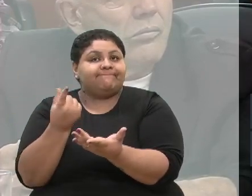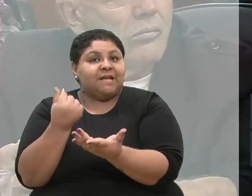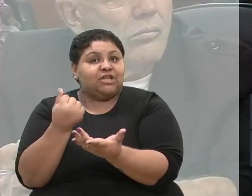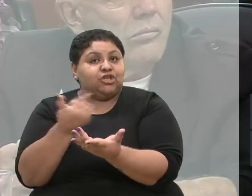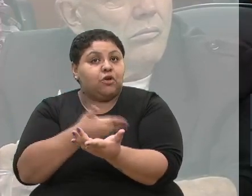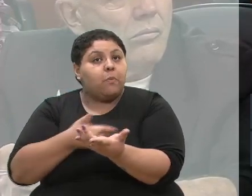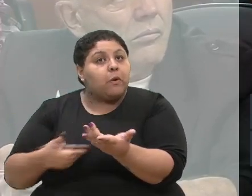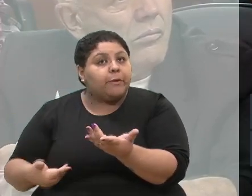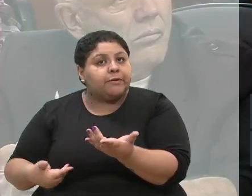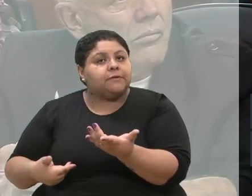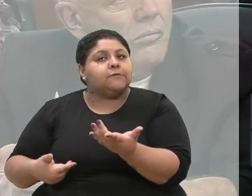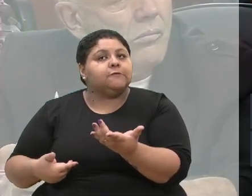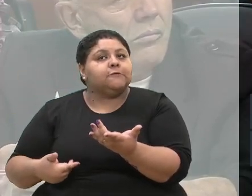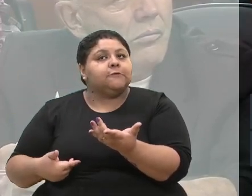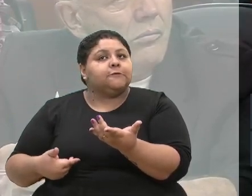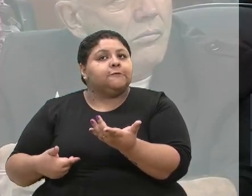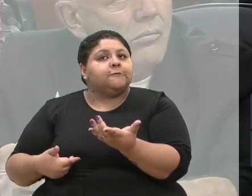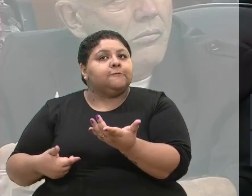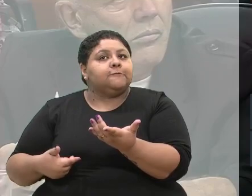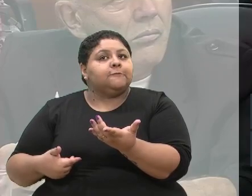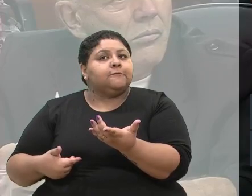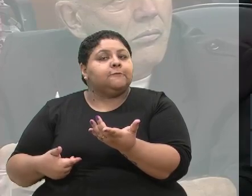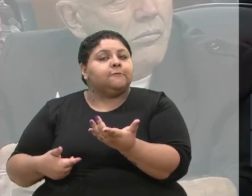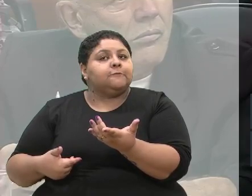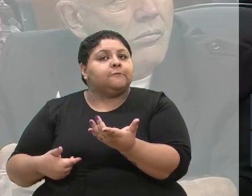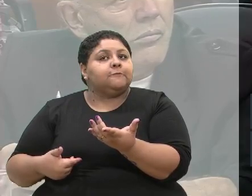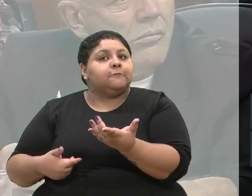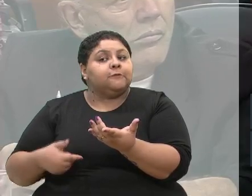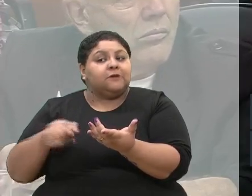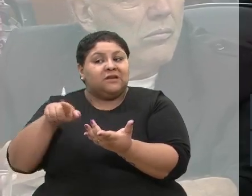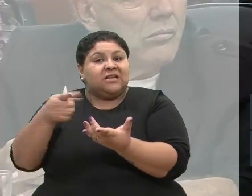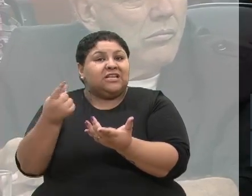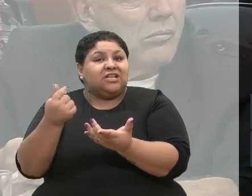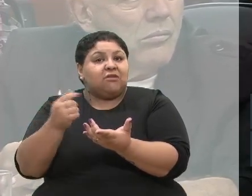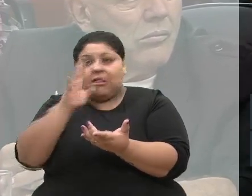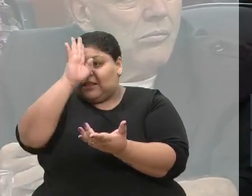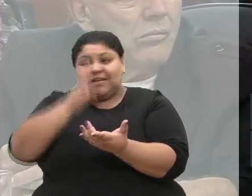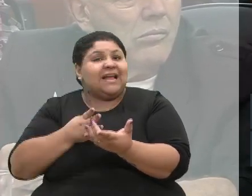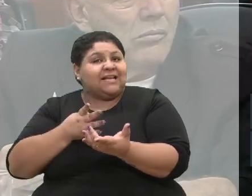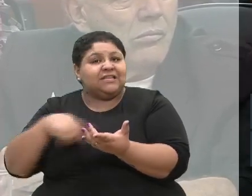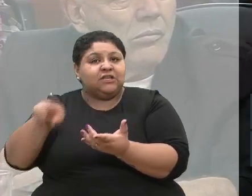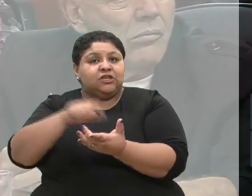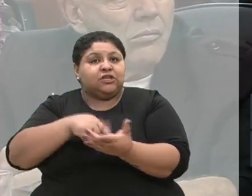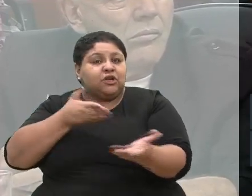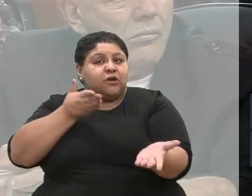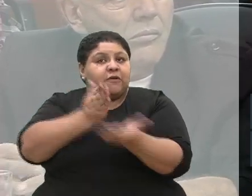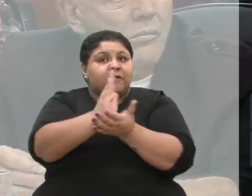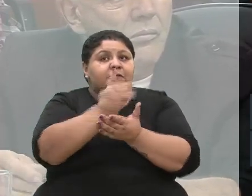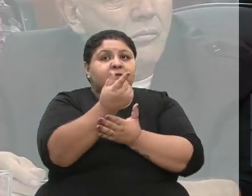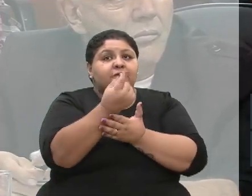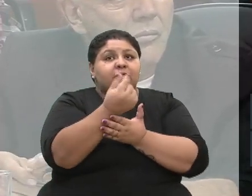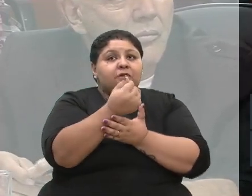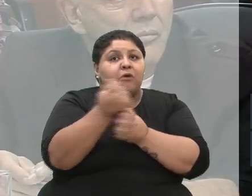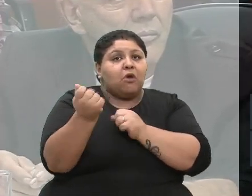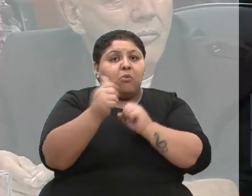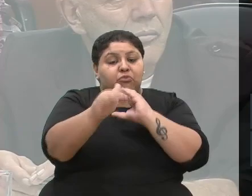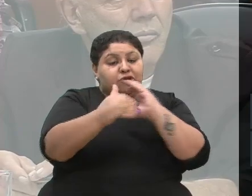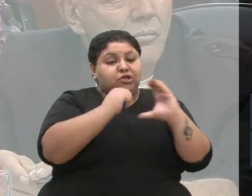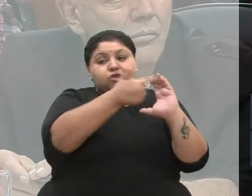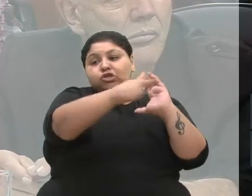público. Esse dinheiro para concluir, presidente. Esse dinheiro ele não vem de graça. O que a gente está aprovando aqui, esse recurso podia vir de outros